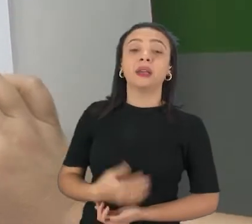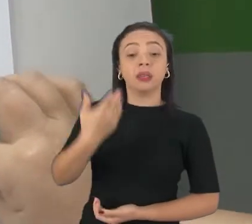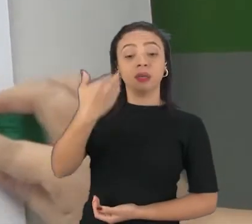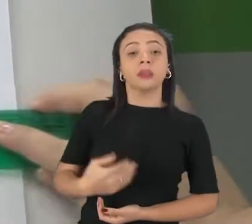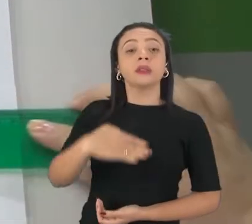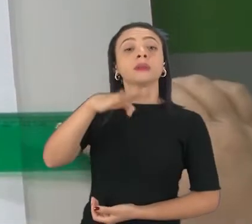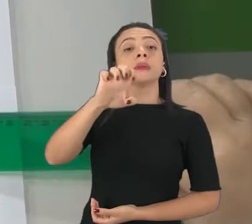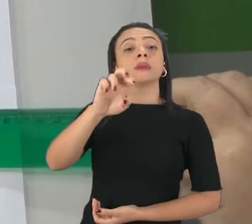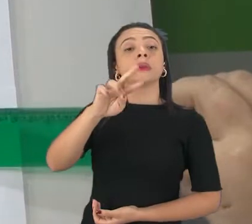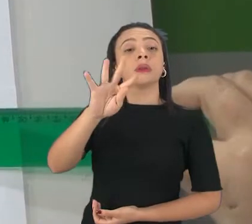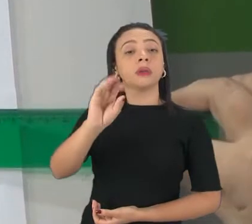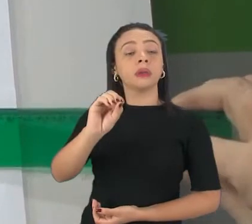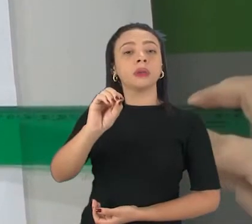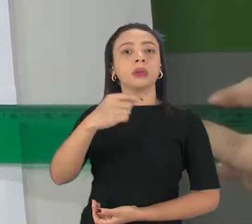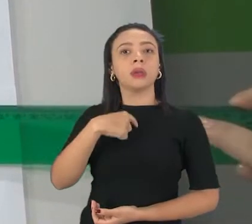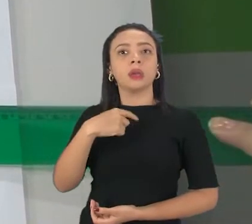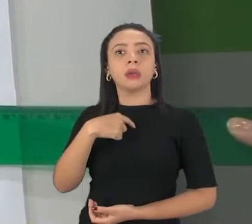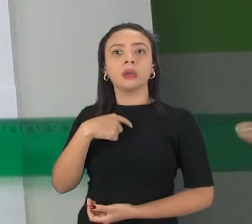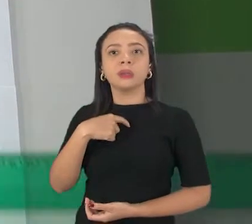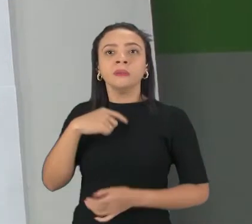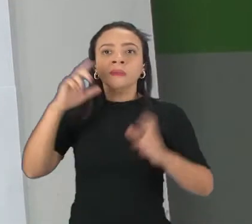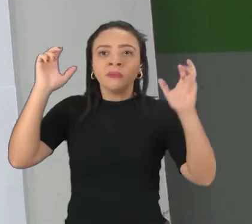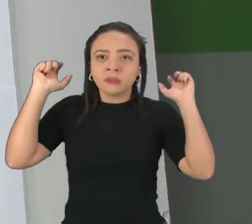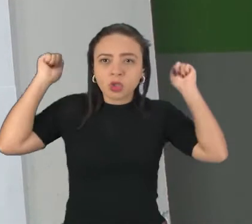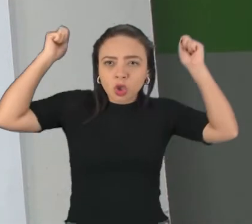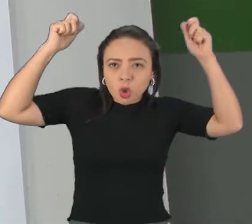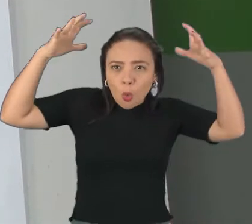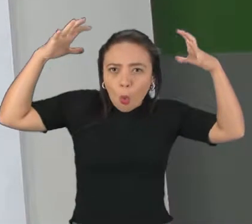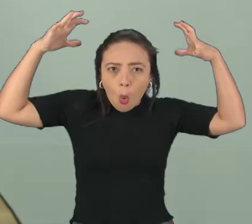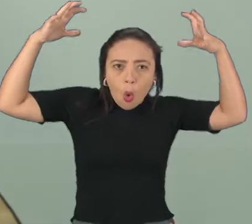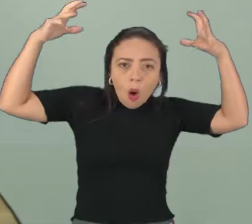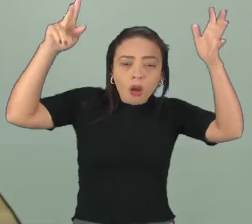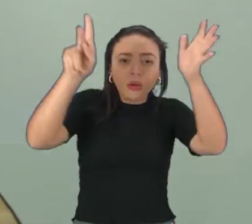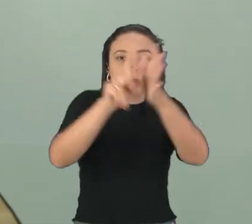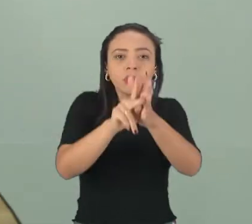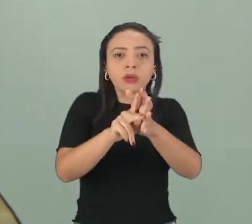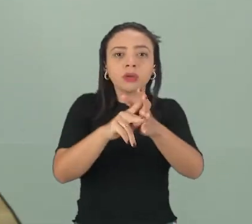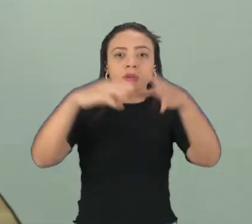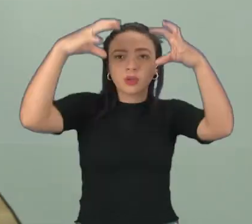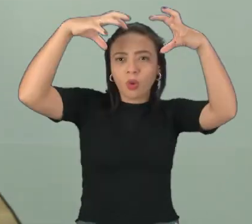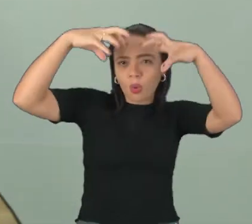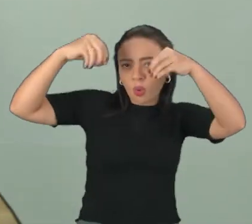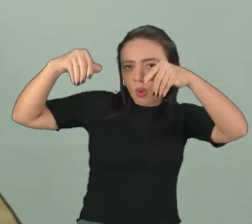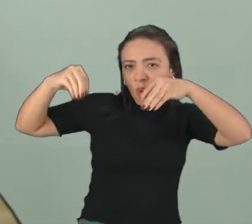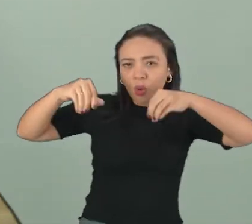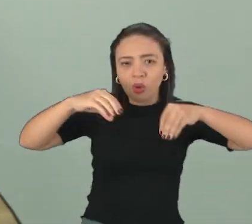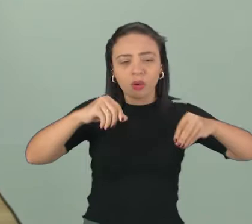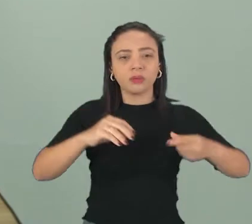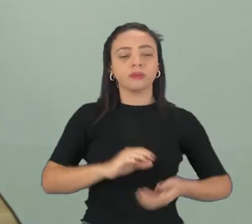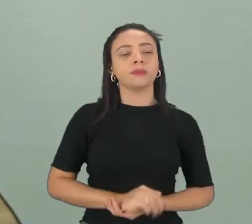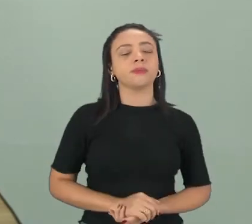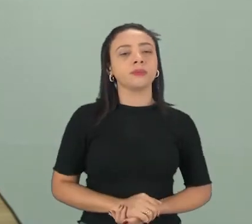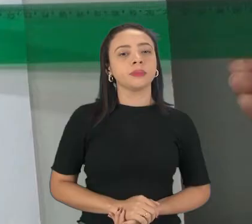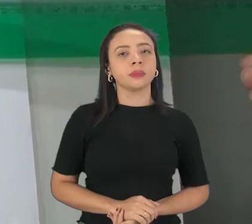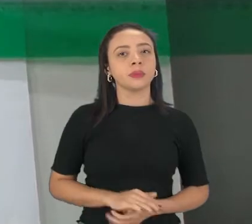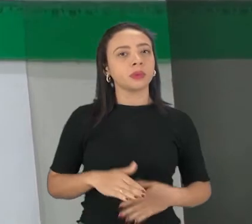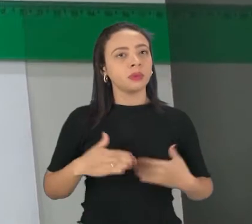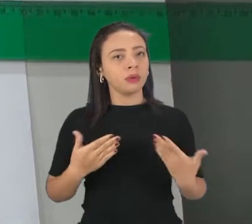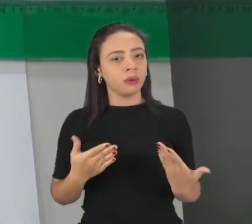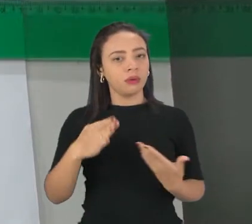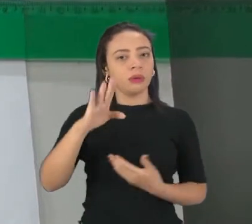sou Beto, um abominável homem das neves. De acordo com esse texto,